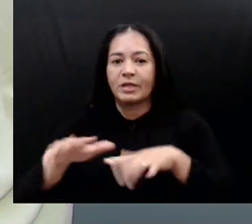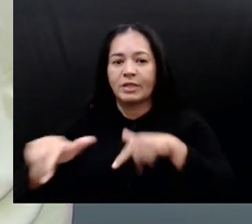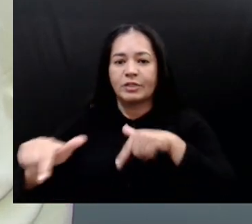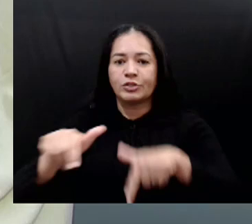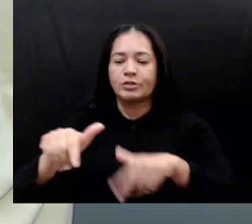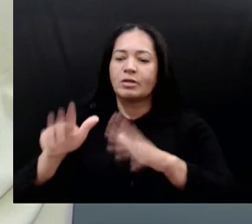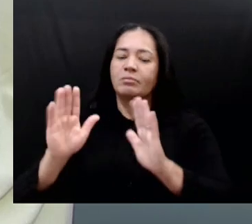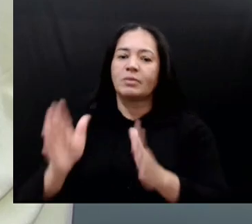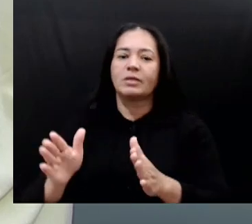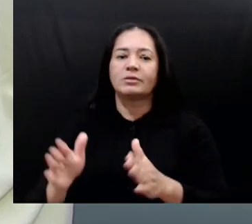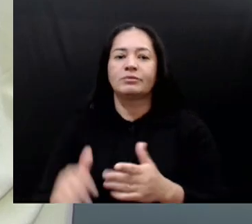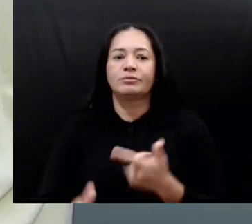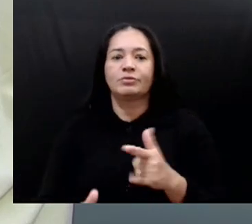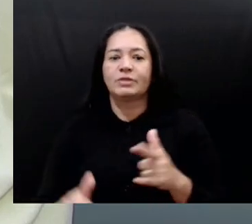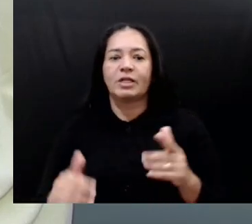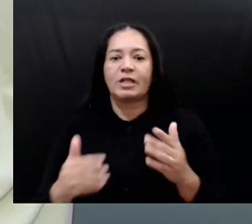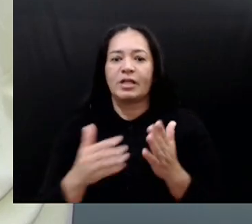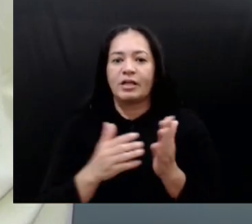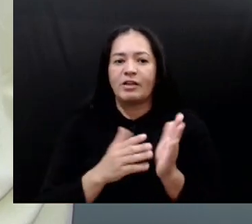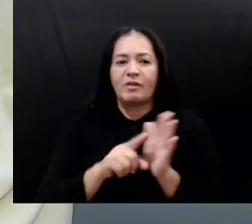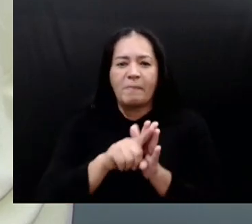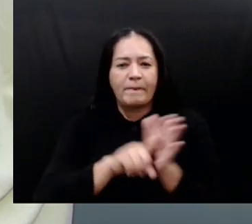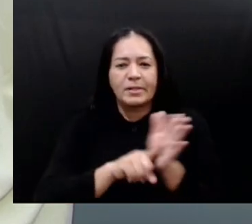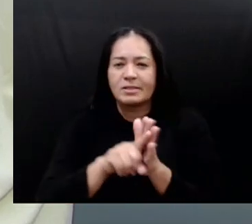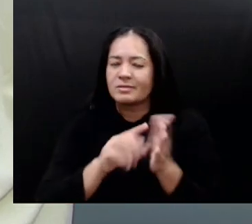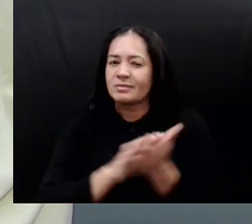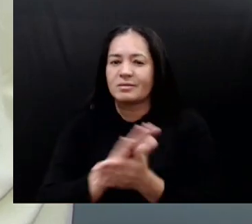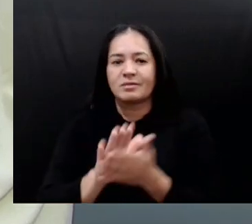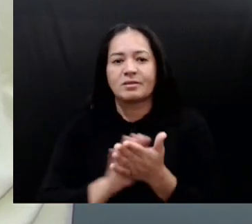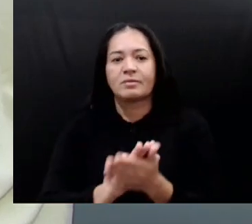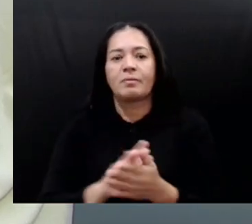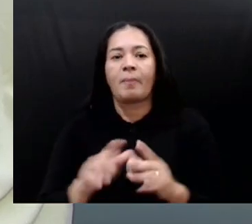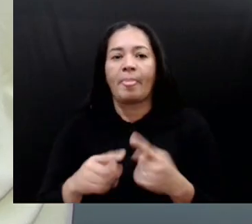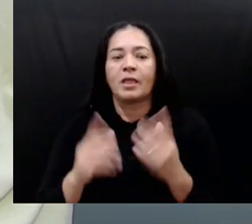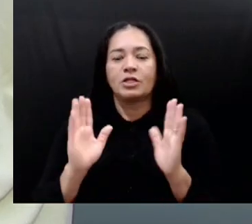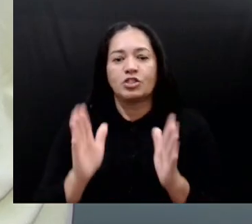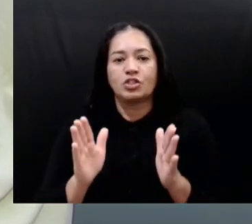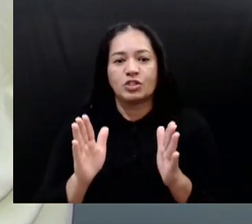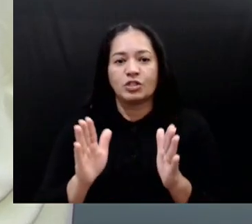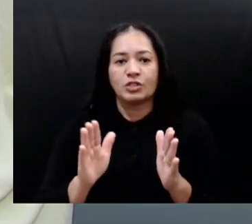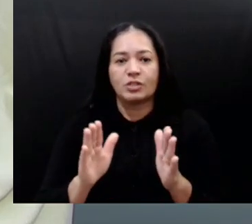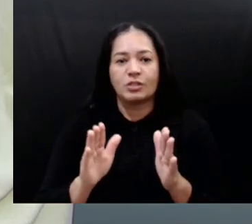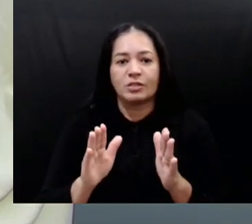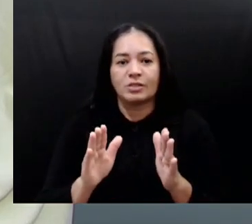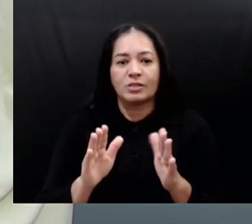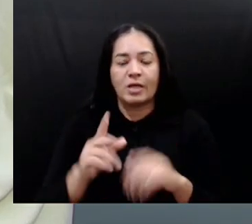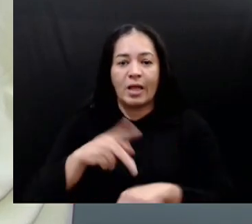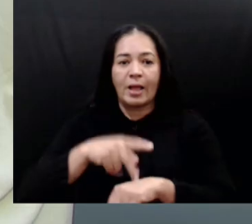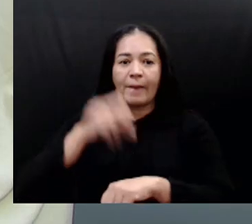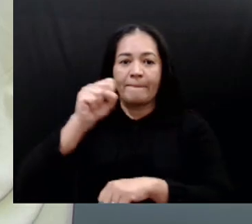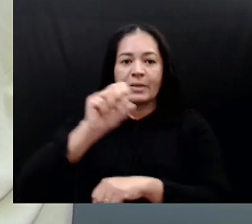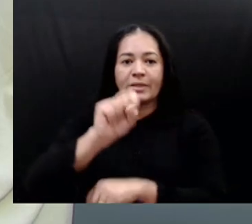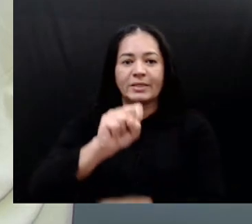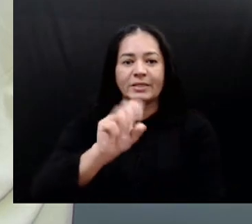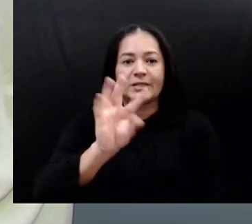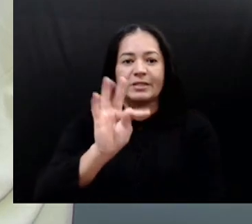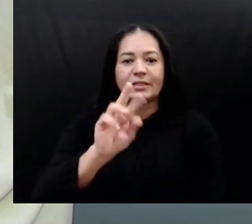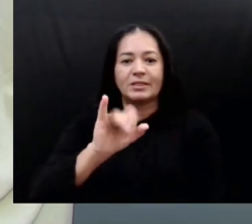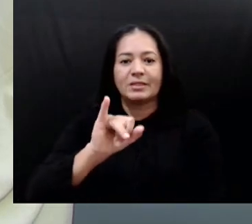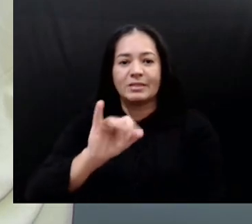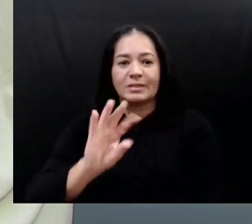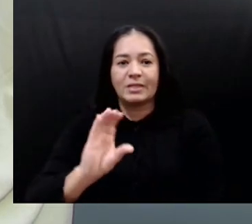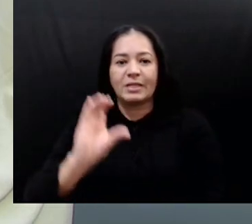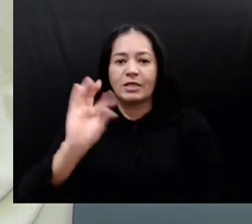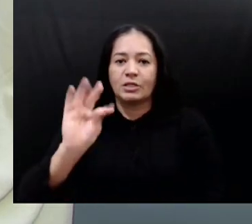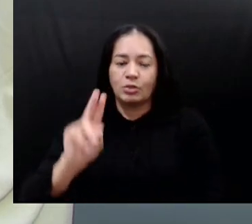nenhum viés para pesquisa propriamente. Já a pós-graduação stricto sensu, não, ela já tem um viés